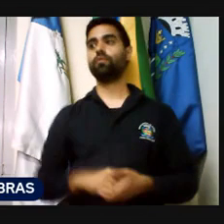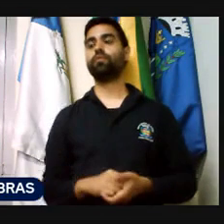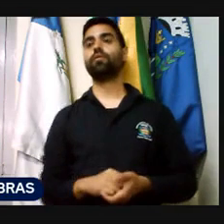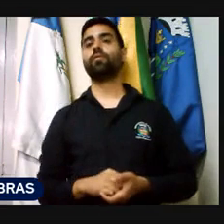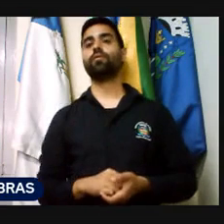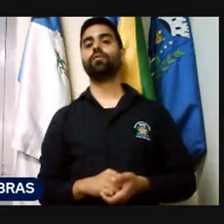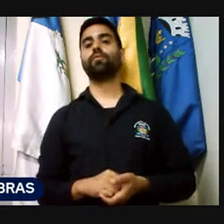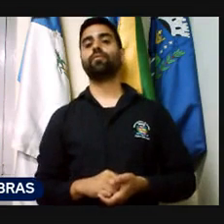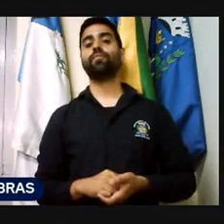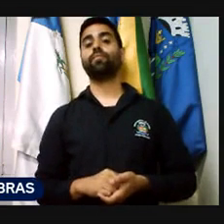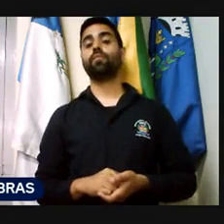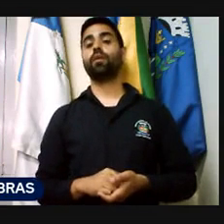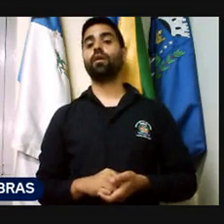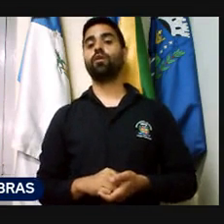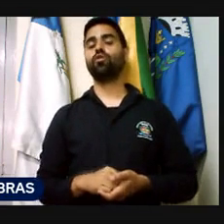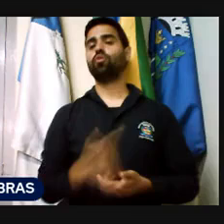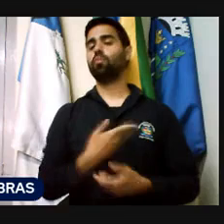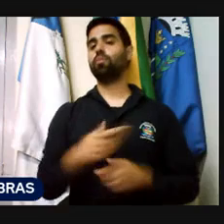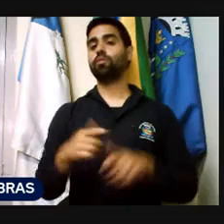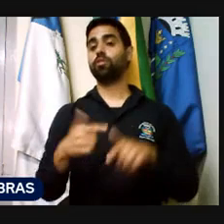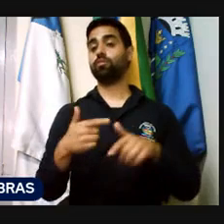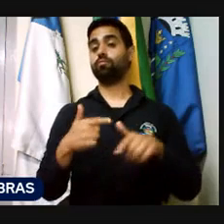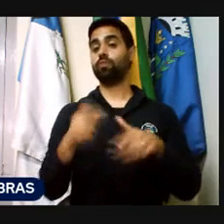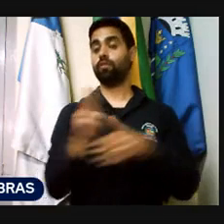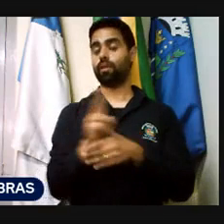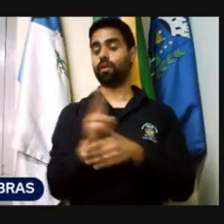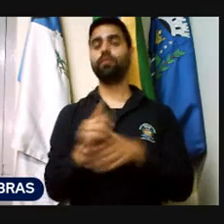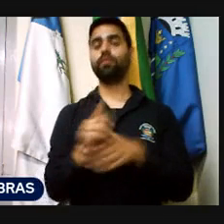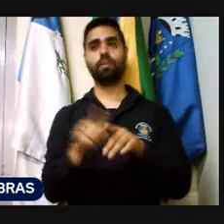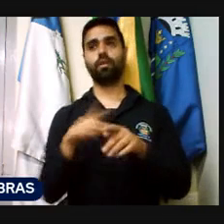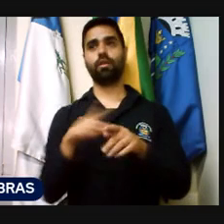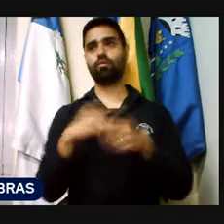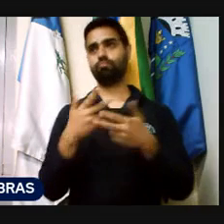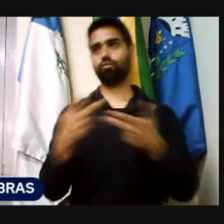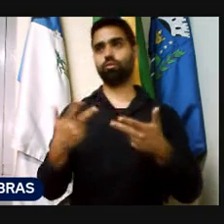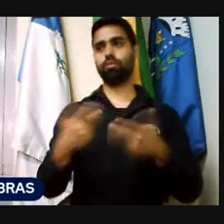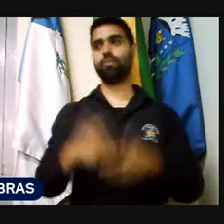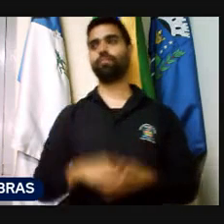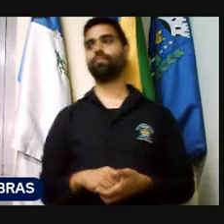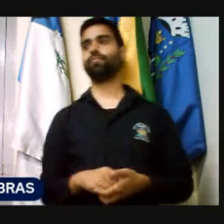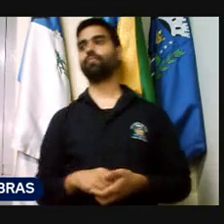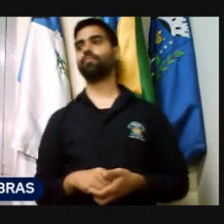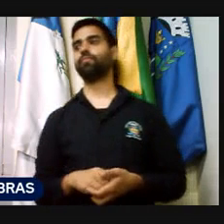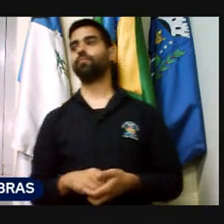município de Valença, da forma que especifica, dando inclusive outras providências.